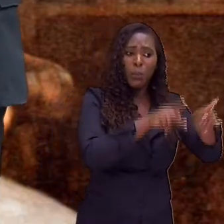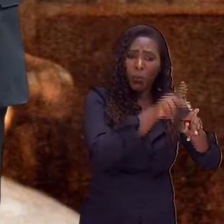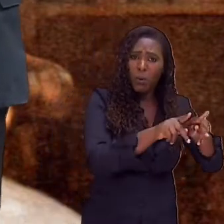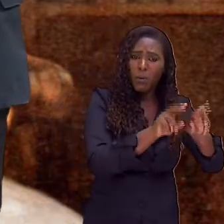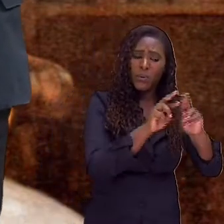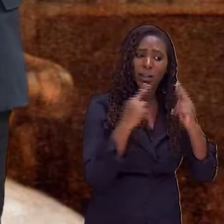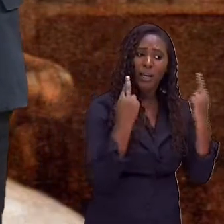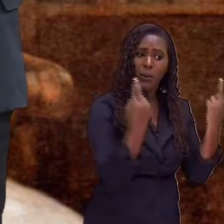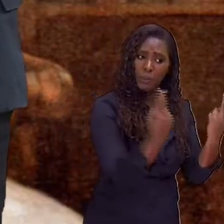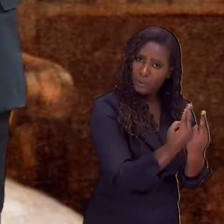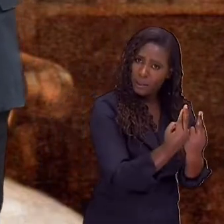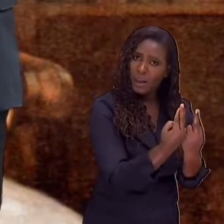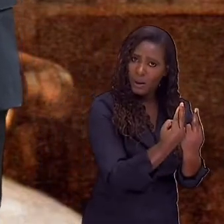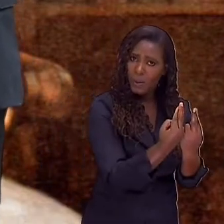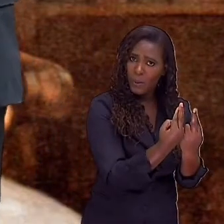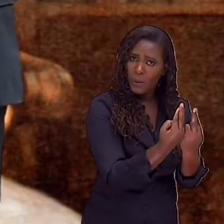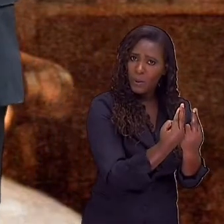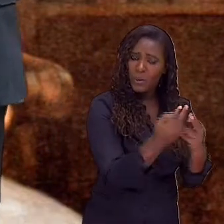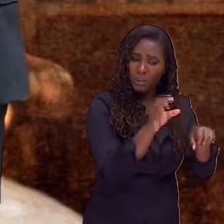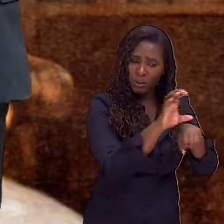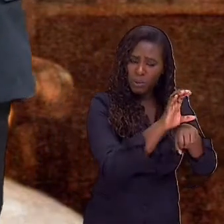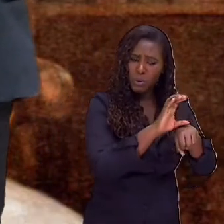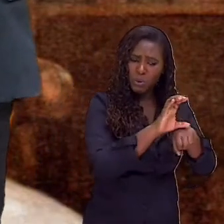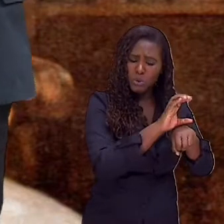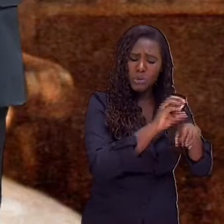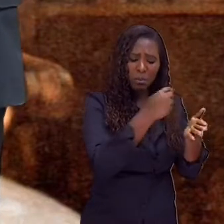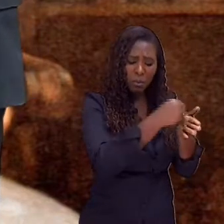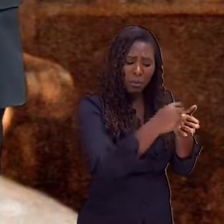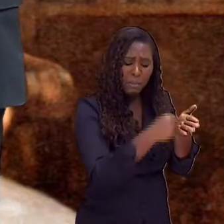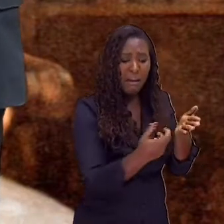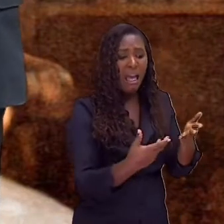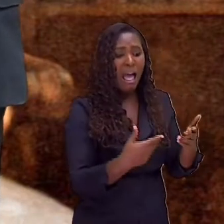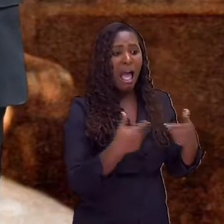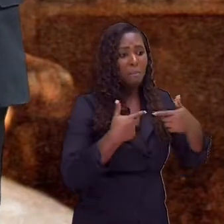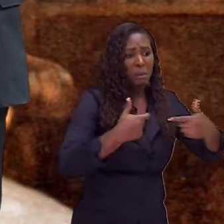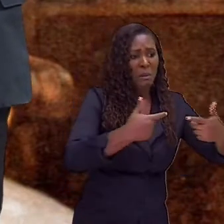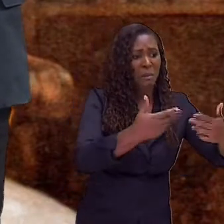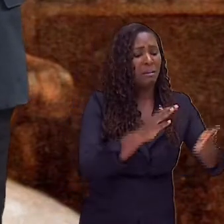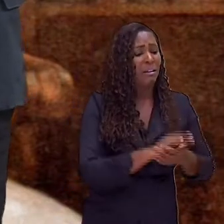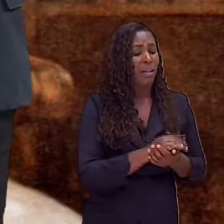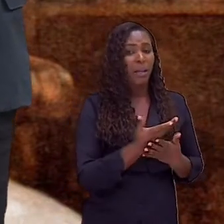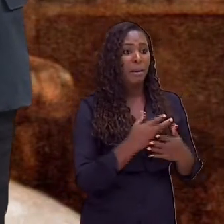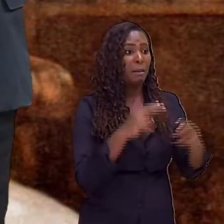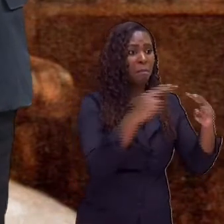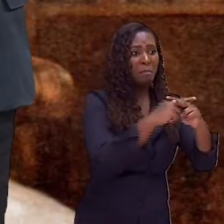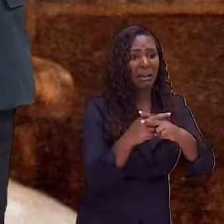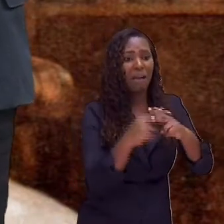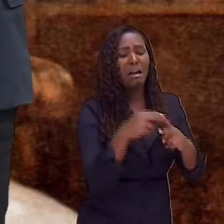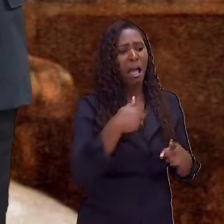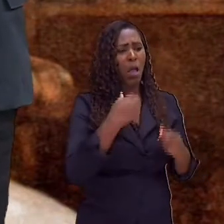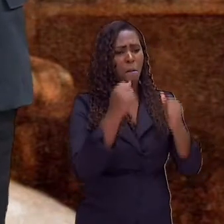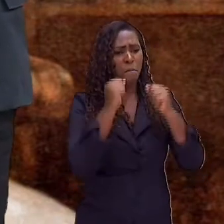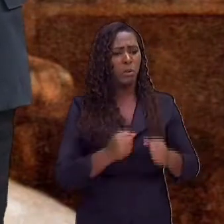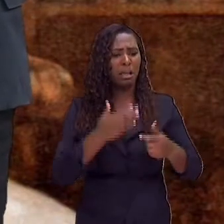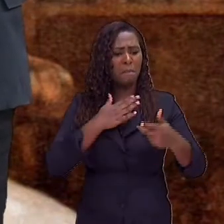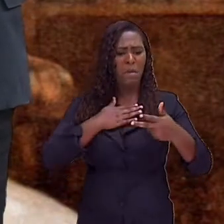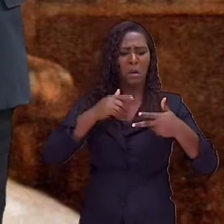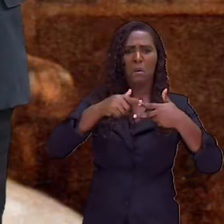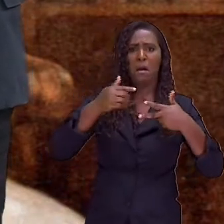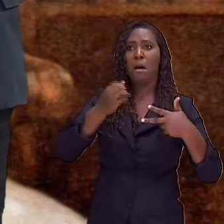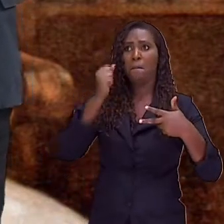que faziam parte da Constituinte brigavam entre si pelo poder. Dom Pedro não aceitou, deu